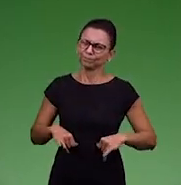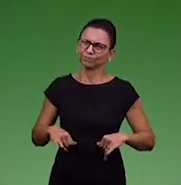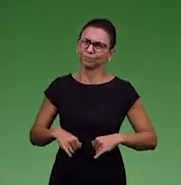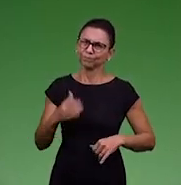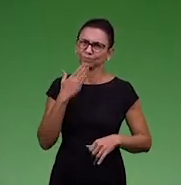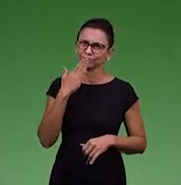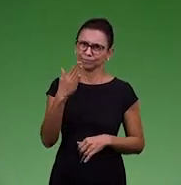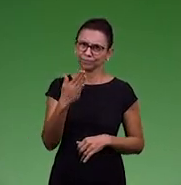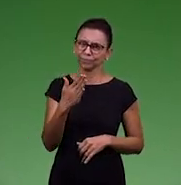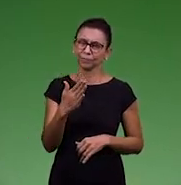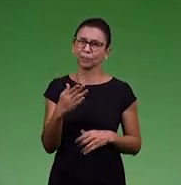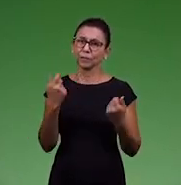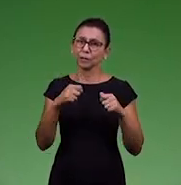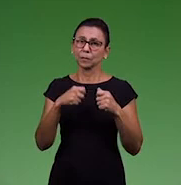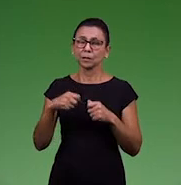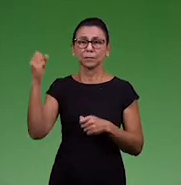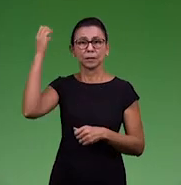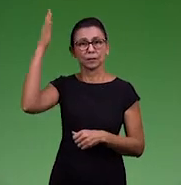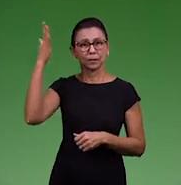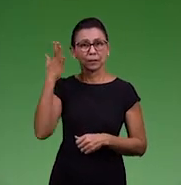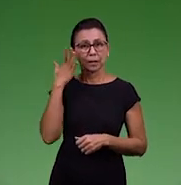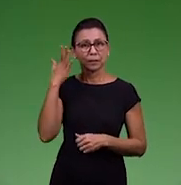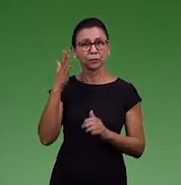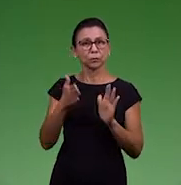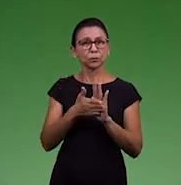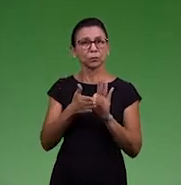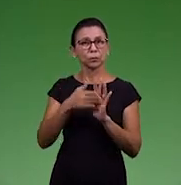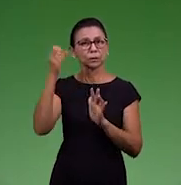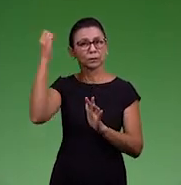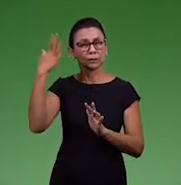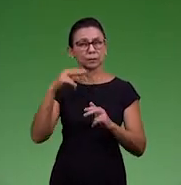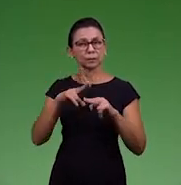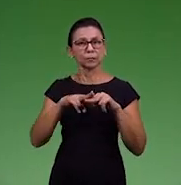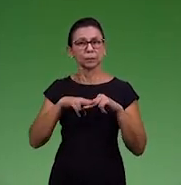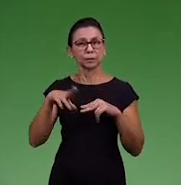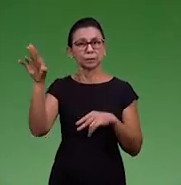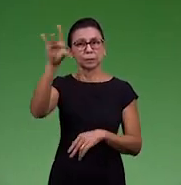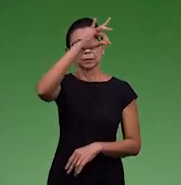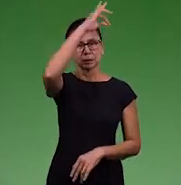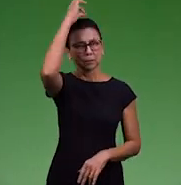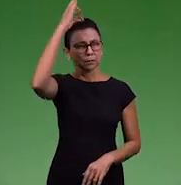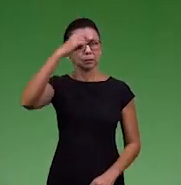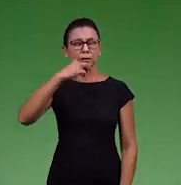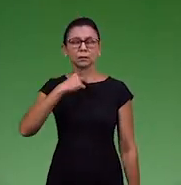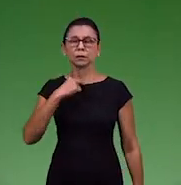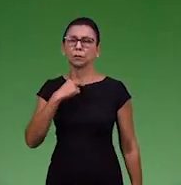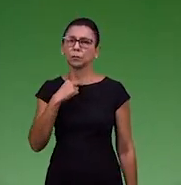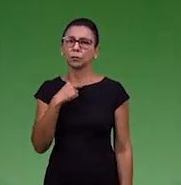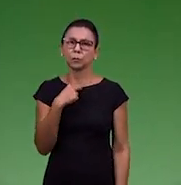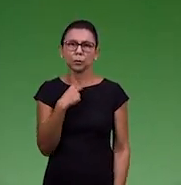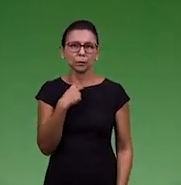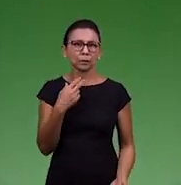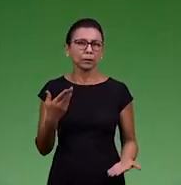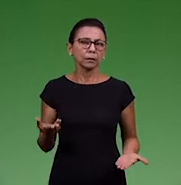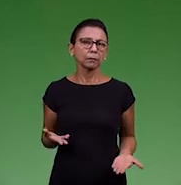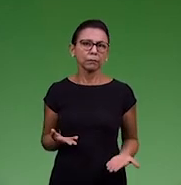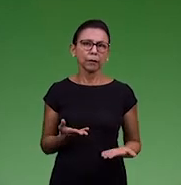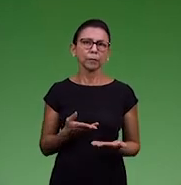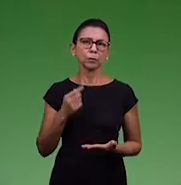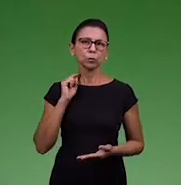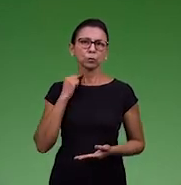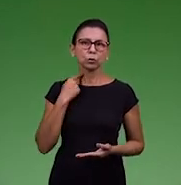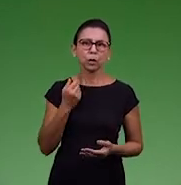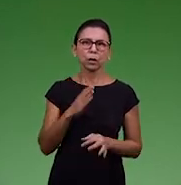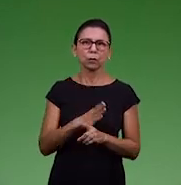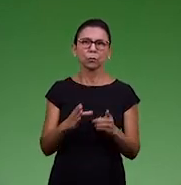nosso culto ele tem que ser revelado, os louvores nossos têm que ser revelados pelo Espírito Santo. Não podemos macular o culto, não podemos oferecer